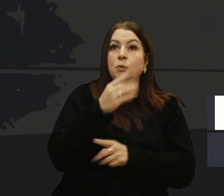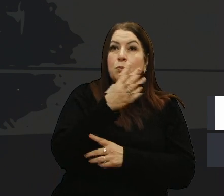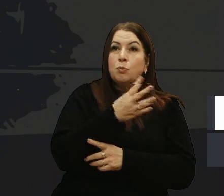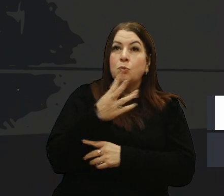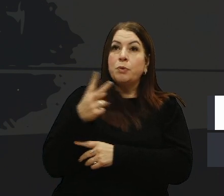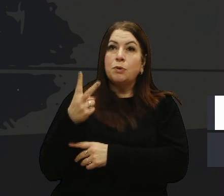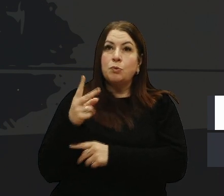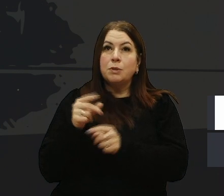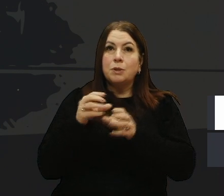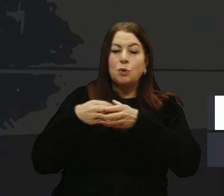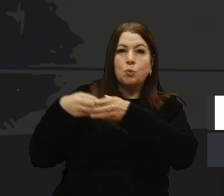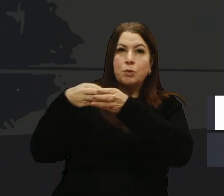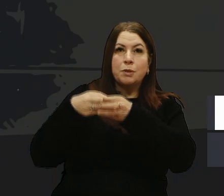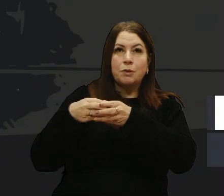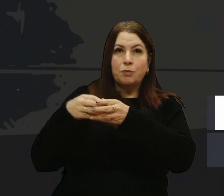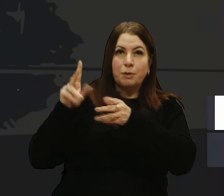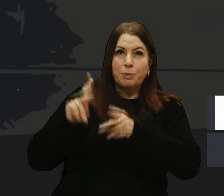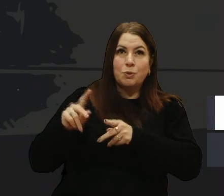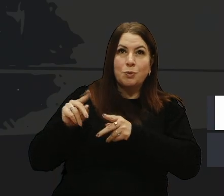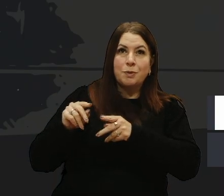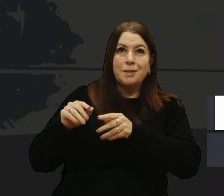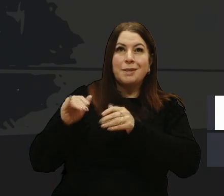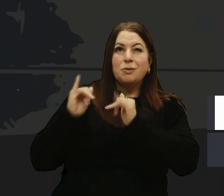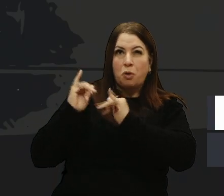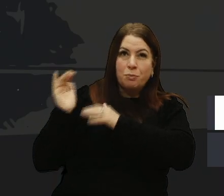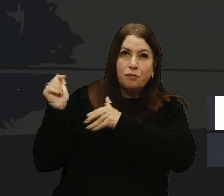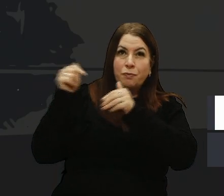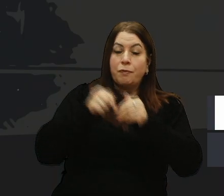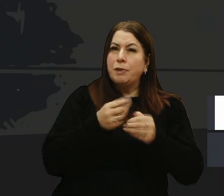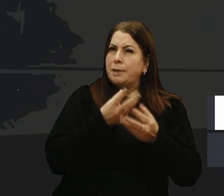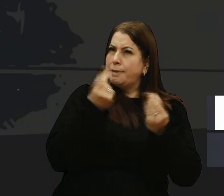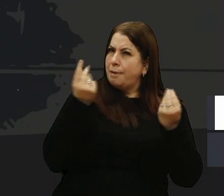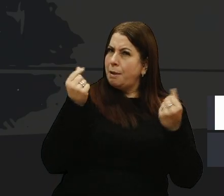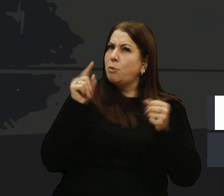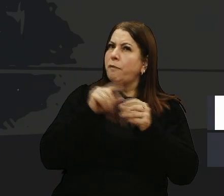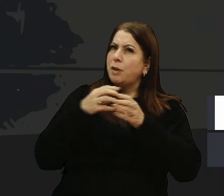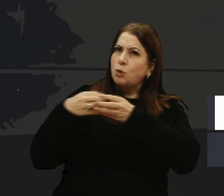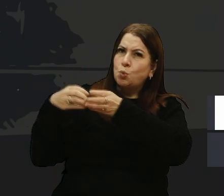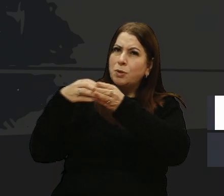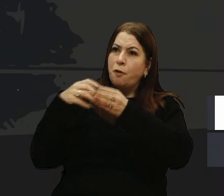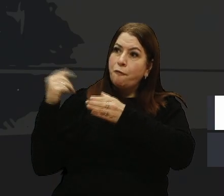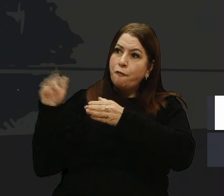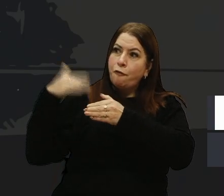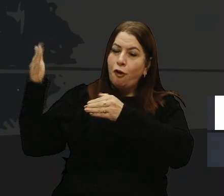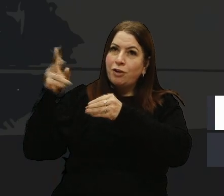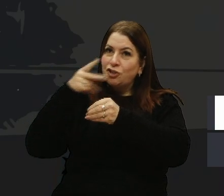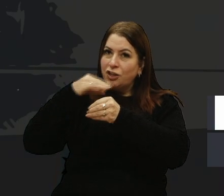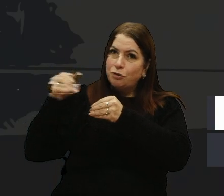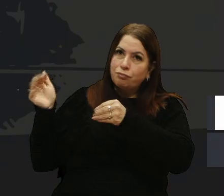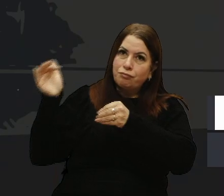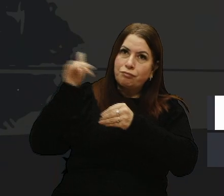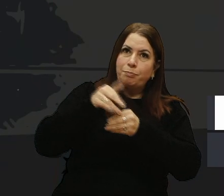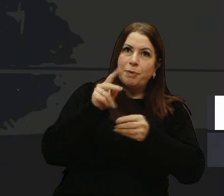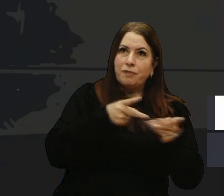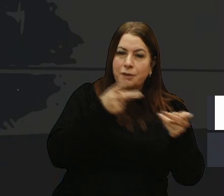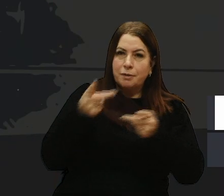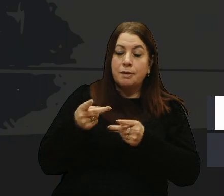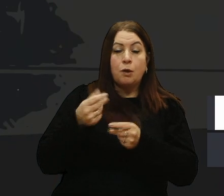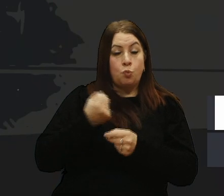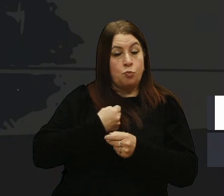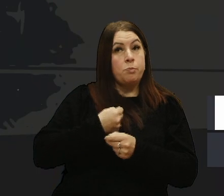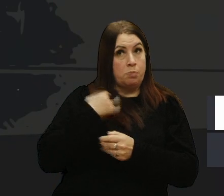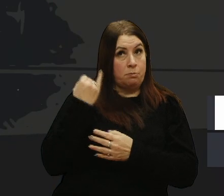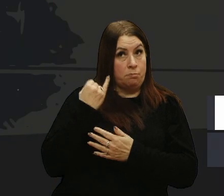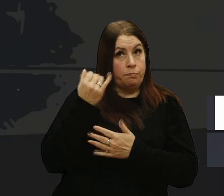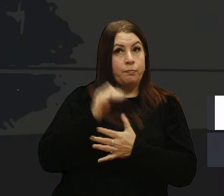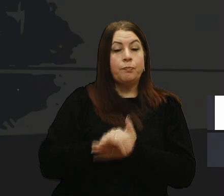442 excursões de turistas, fazia tempo que não vinha tanta excursão assim de fora de Caxias do Sul, né? Então, um número bem expressivo.